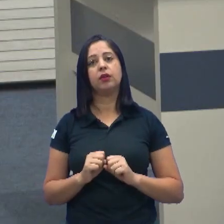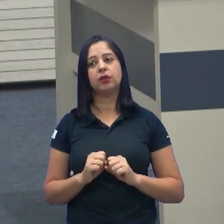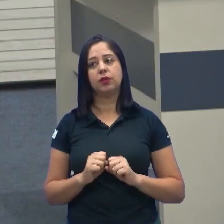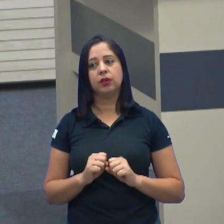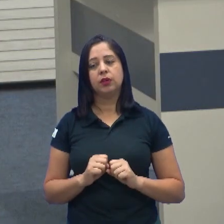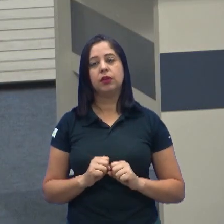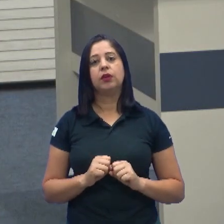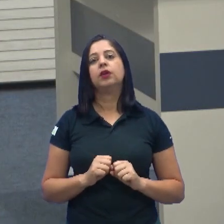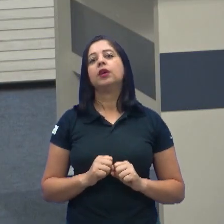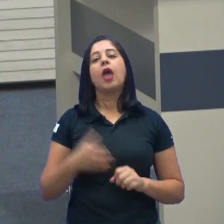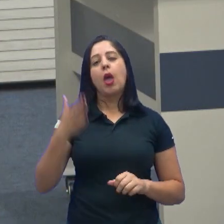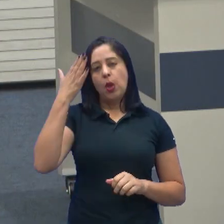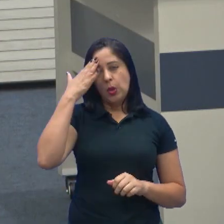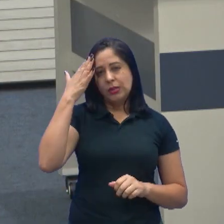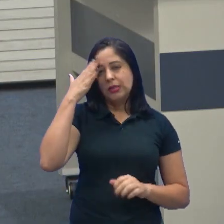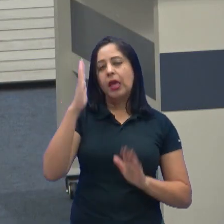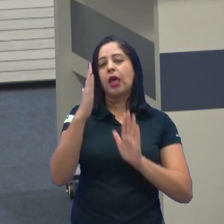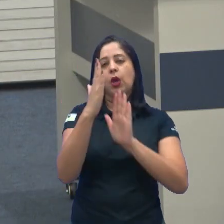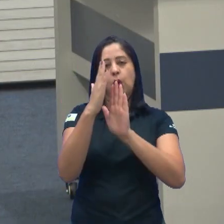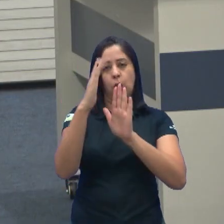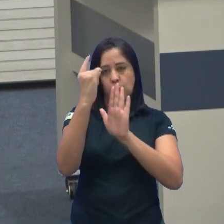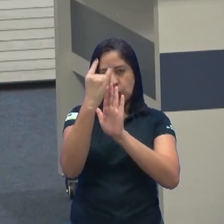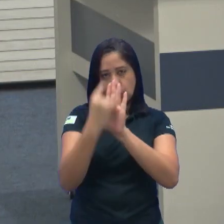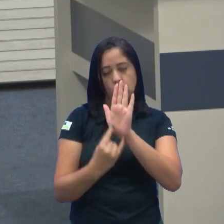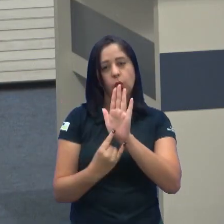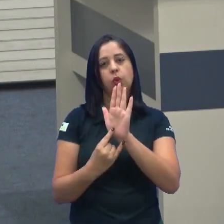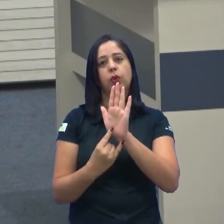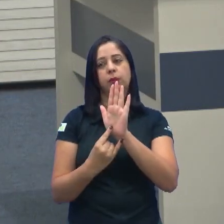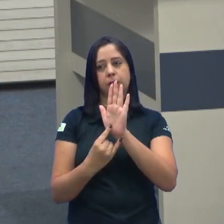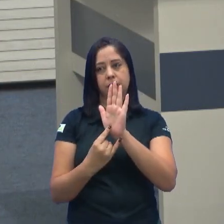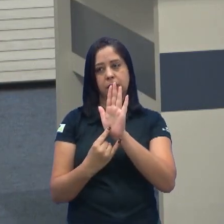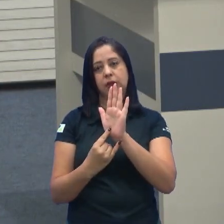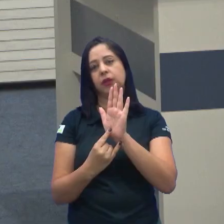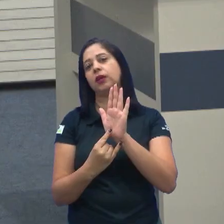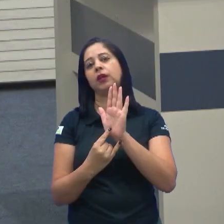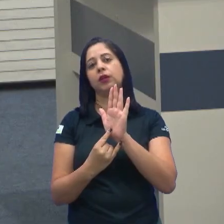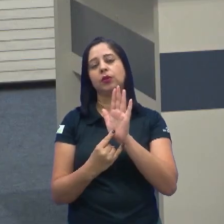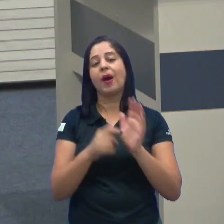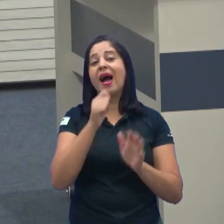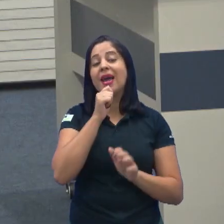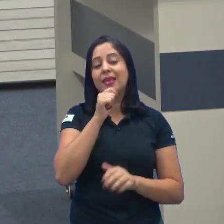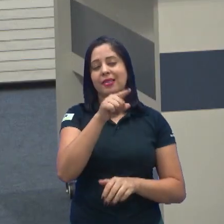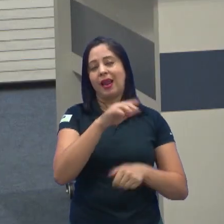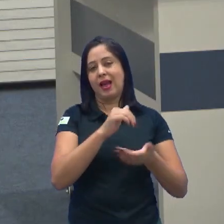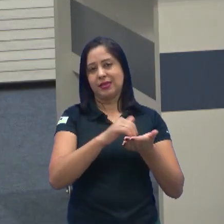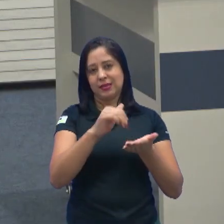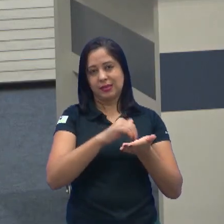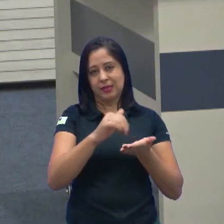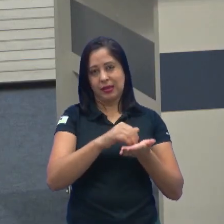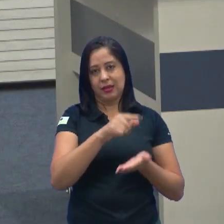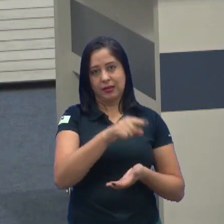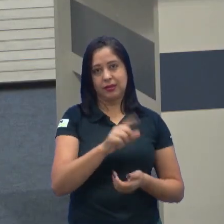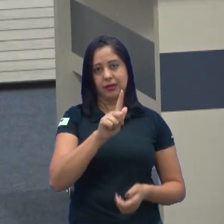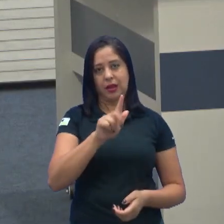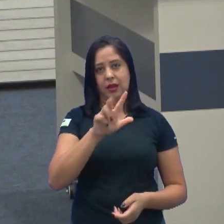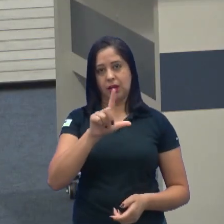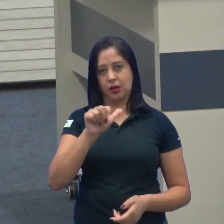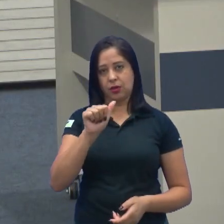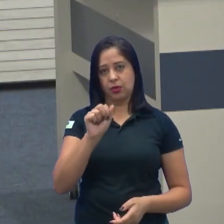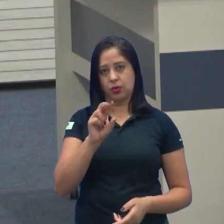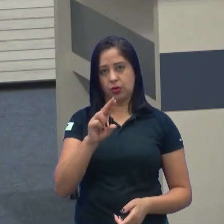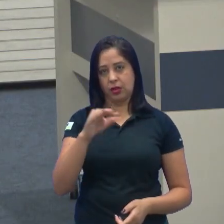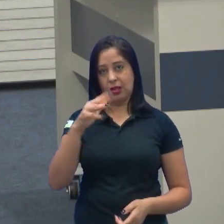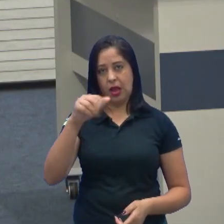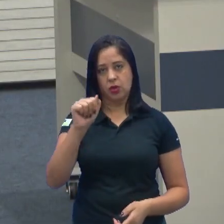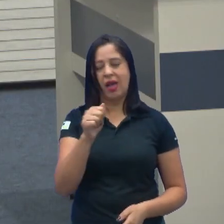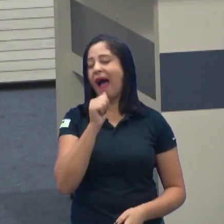Sei que o documento e toda a decisão está no secretário, né? Glaucio, que ainda não